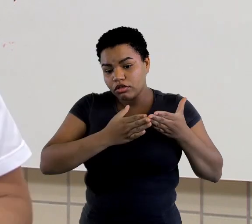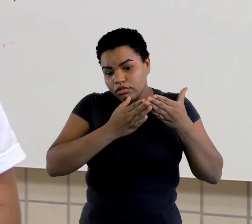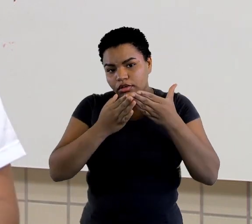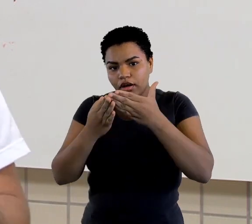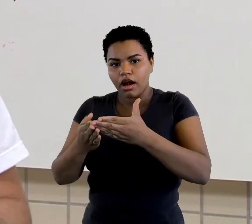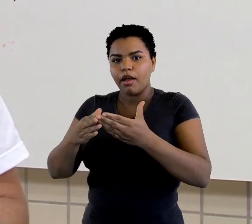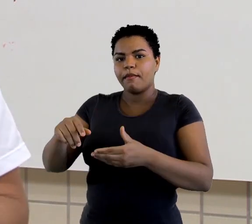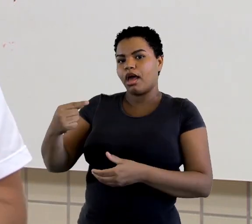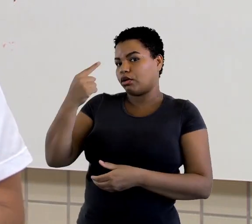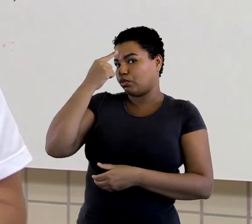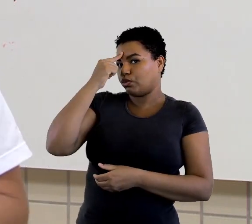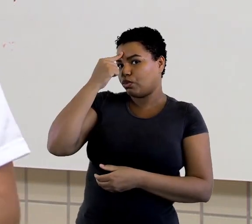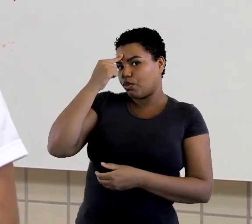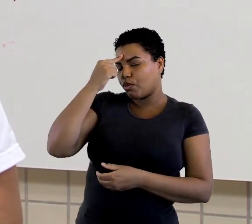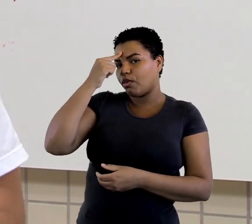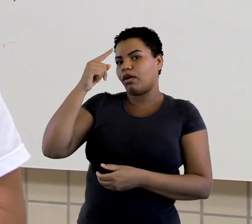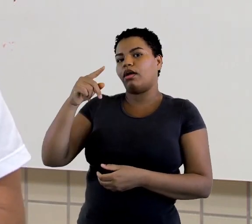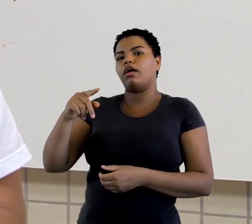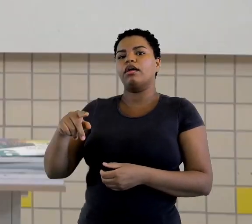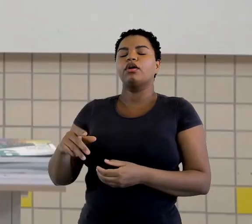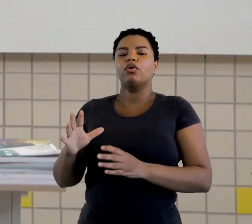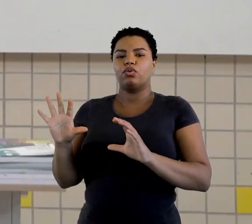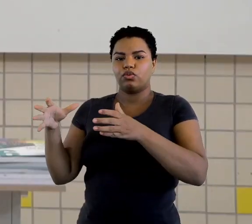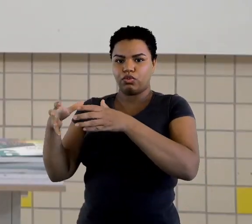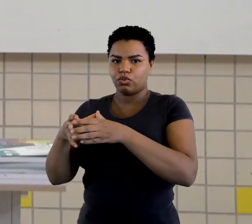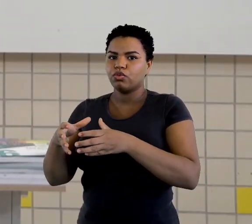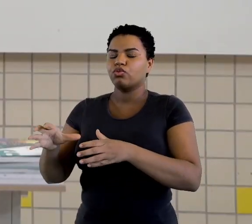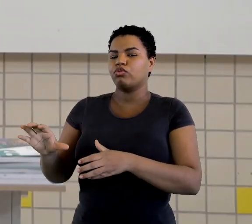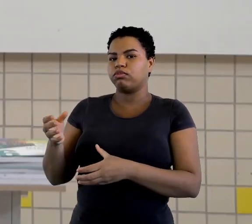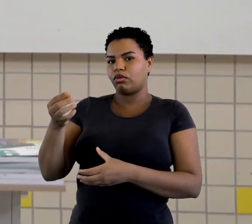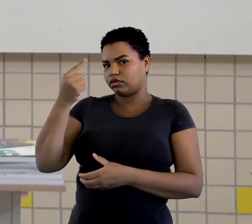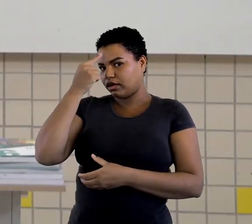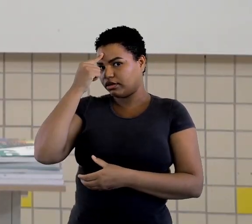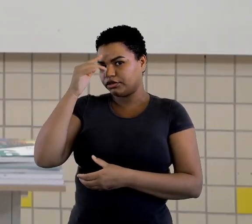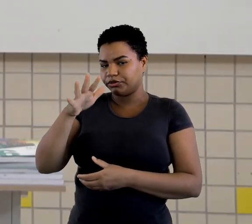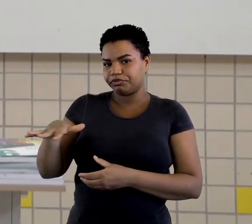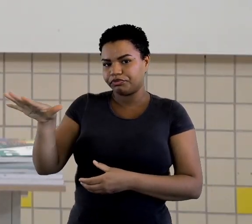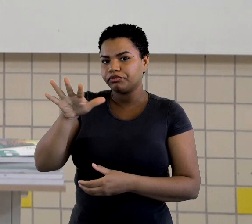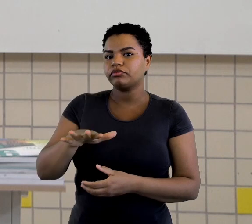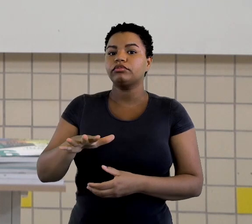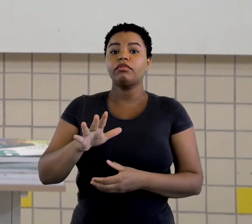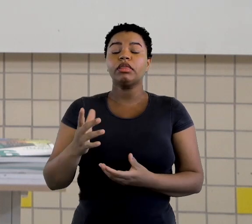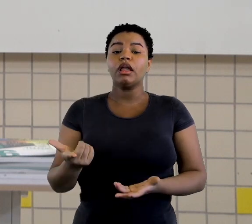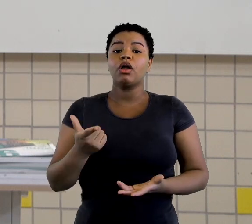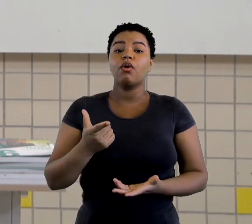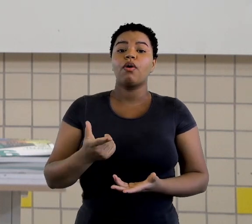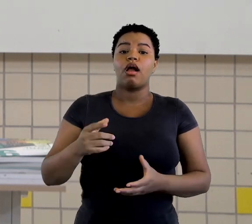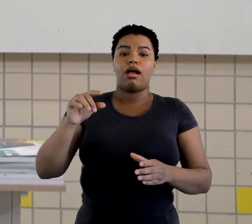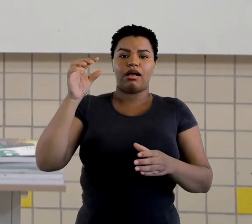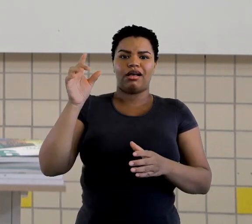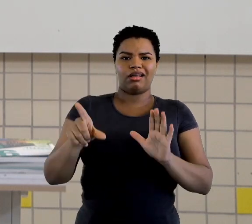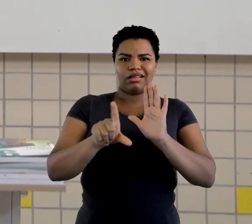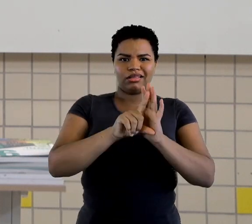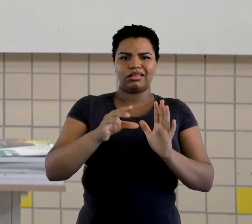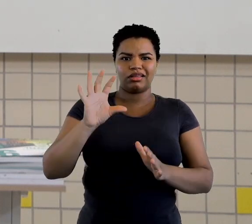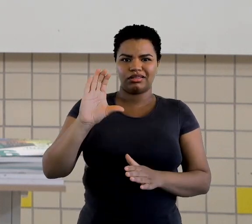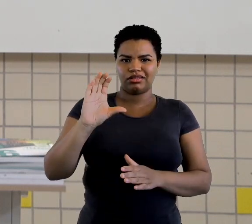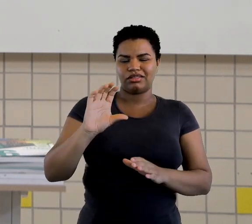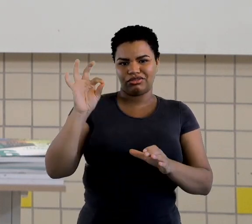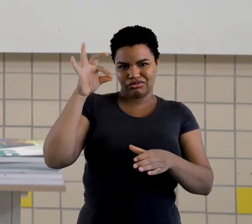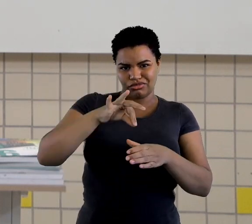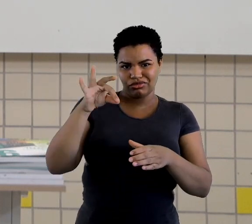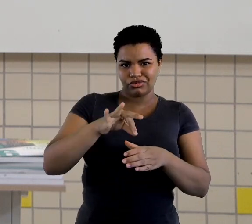que monopolizava o transporte e comércio do chá. A lei do chá trouxe uma consequência muito grave para os